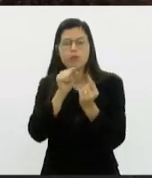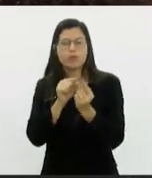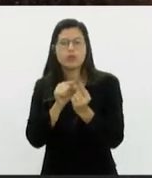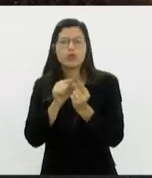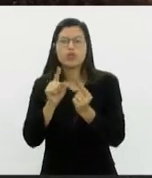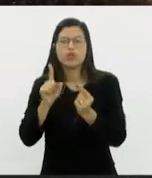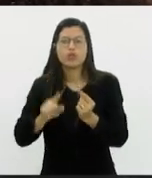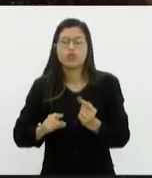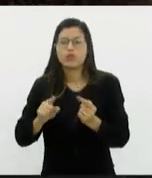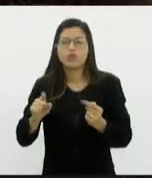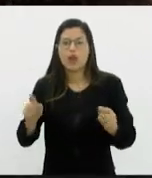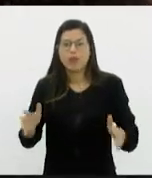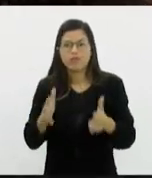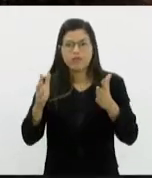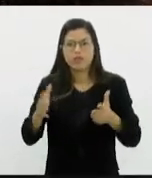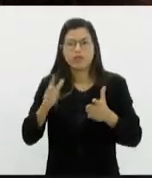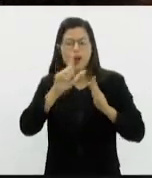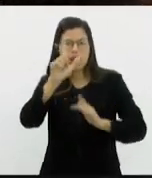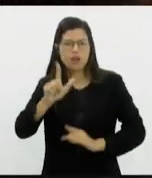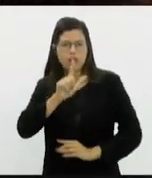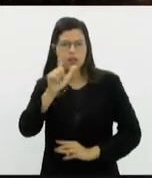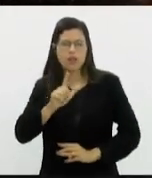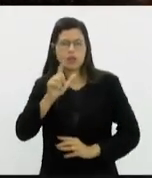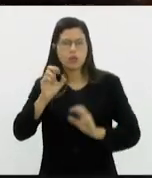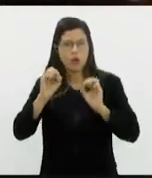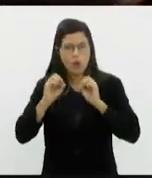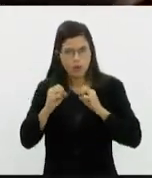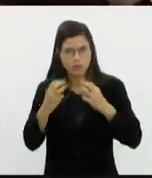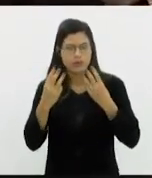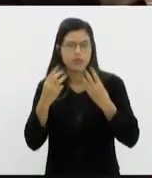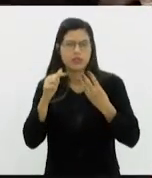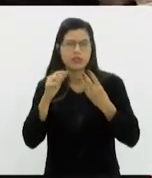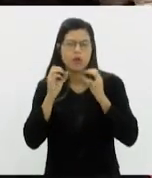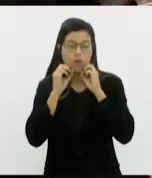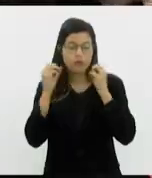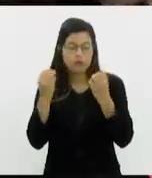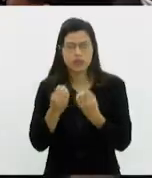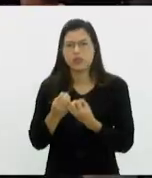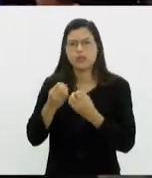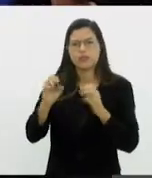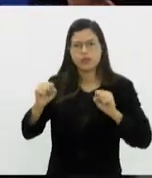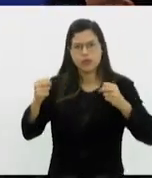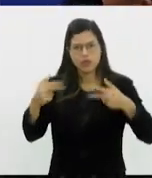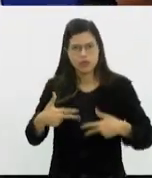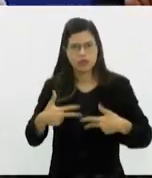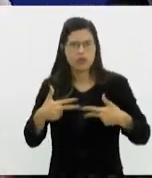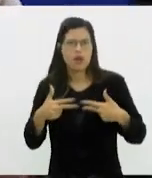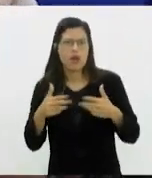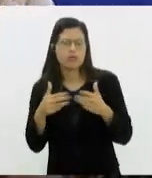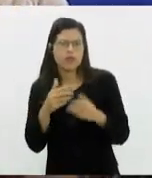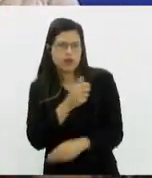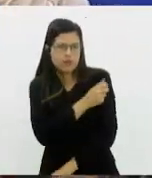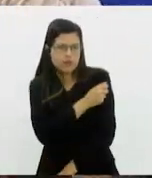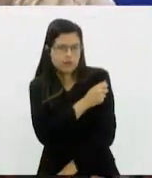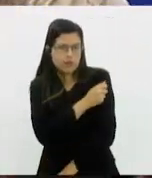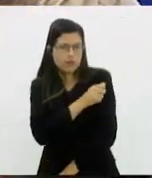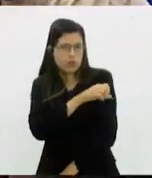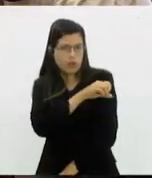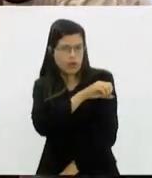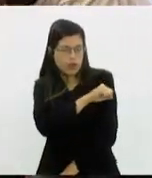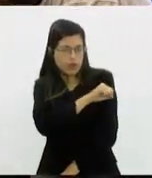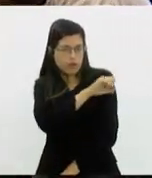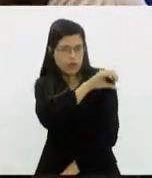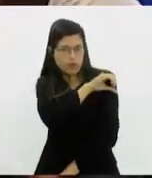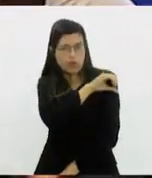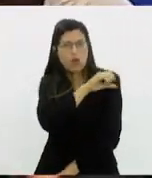performance e a literatura através de oficinas gratuitas de Islã para alunos do 8º e 9º anos. O encerramento, no dia 3 de julho, vai mobilizar toda